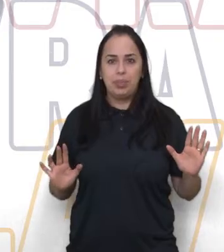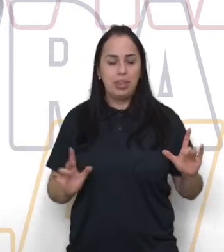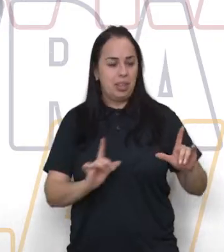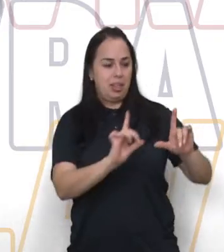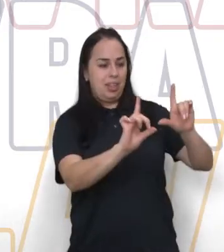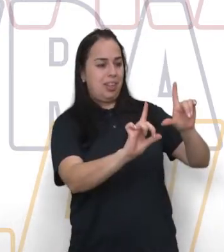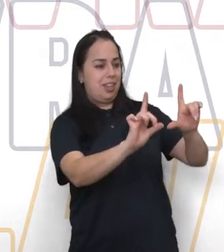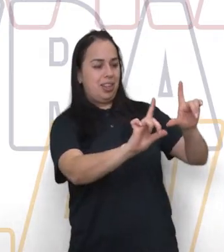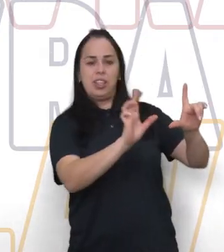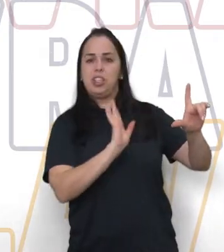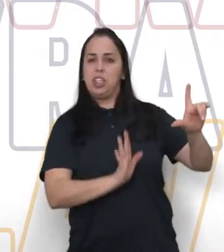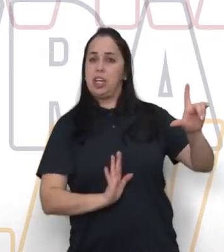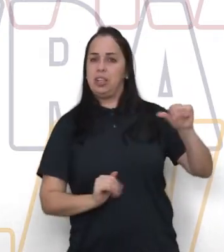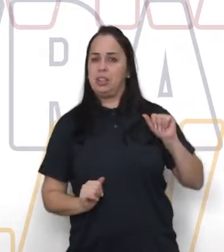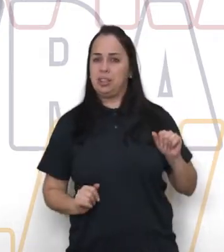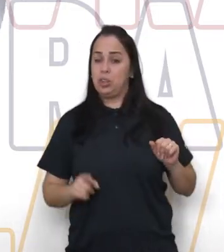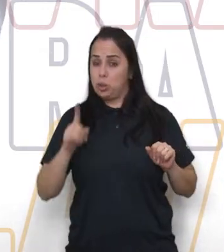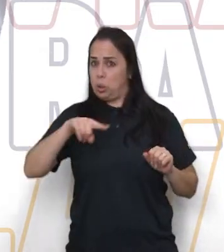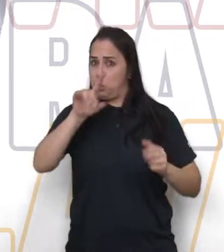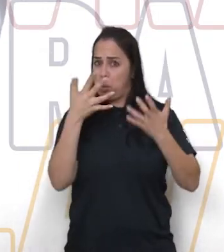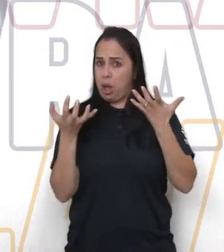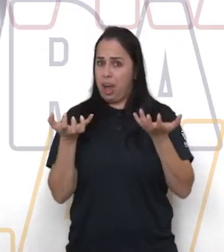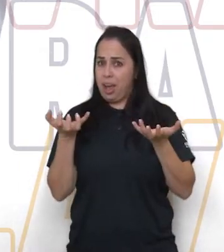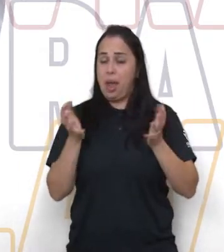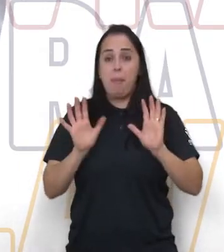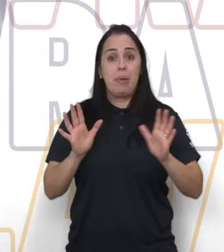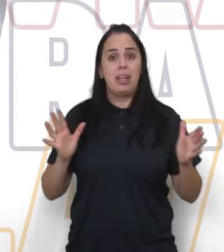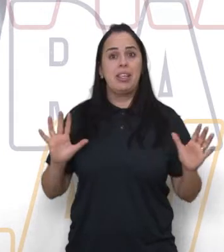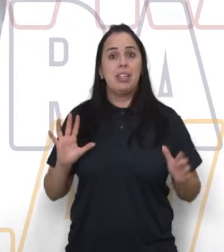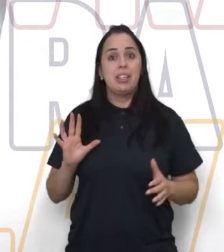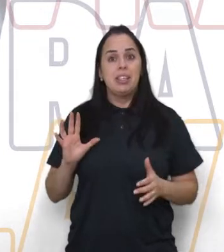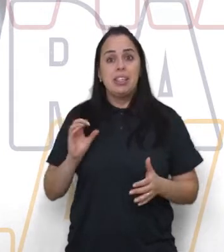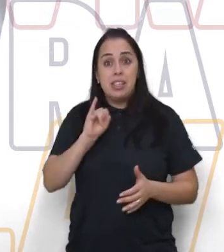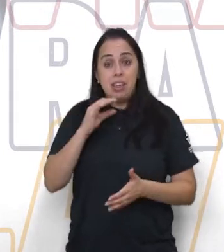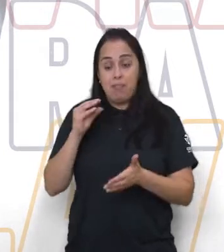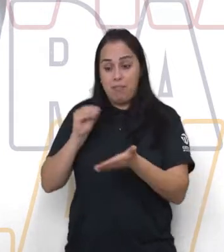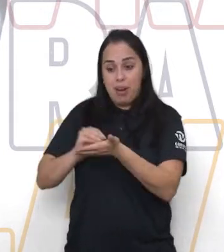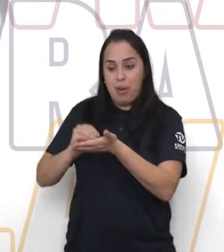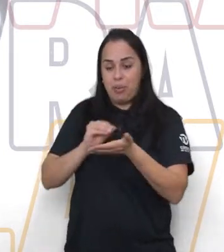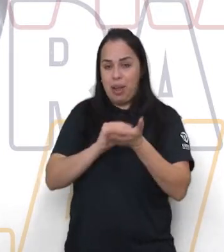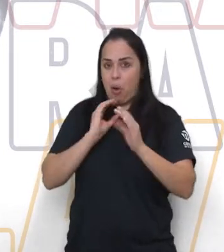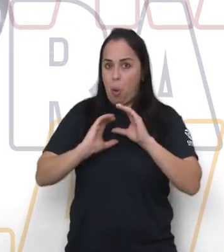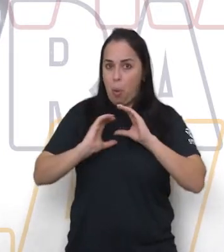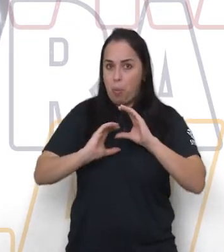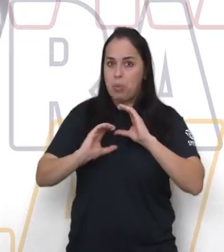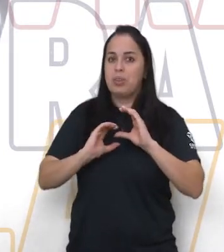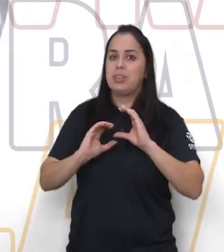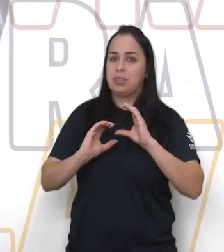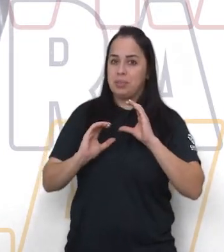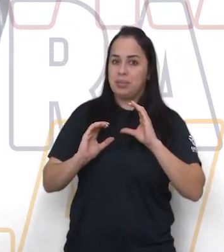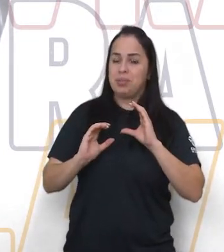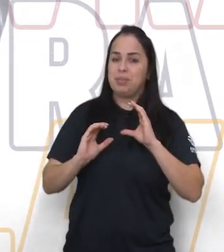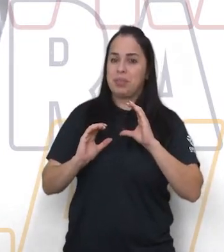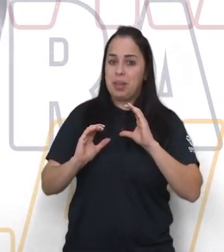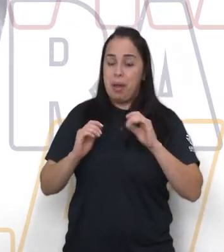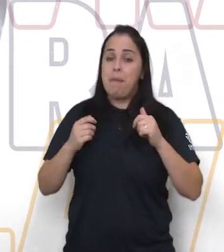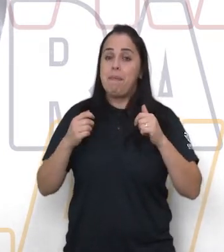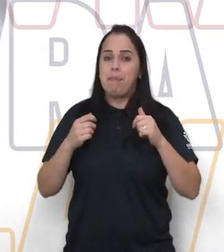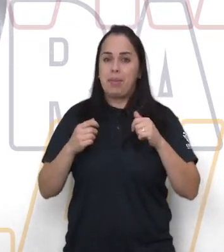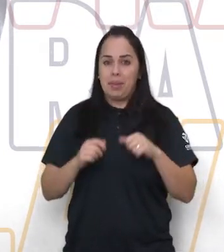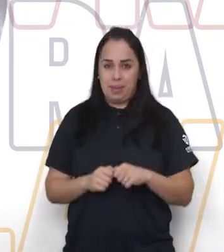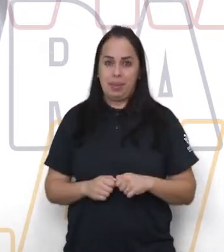esperando um programa de televisão preferido na todo mundo que é isso mas isso não acontece não tiver comunicação não tem que ter a